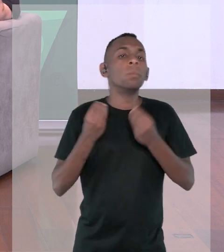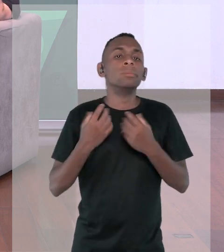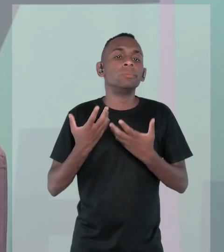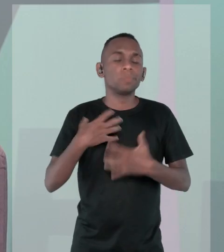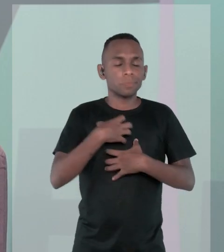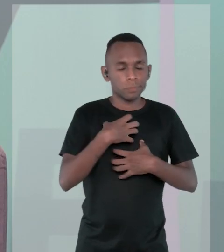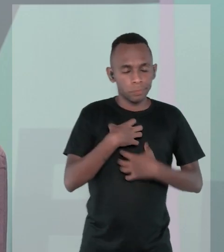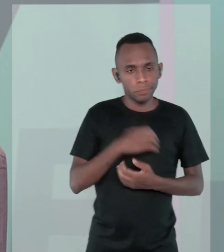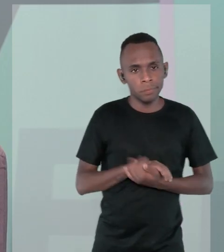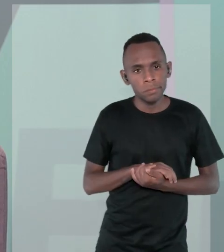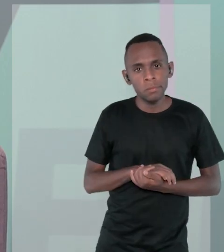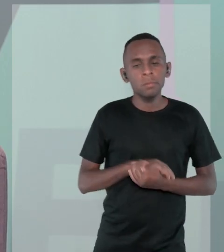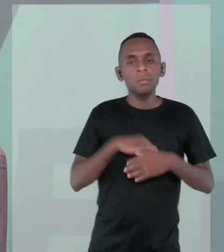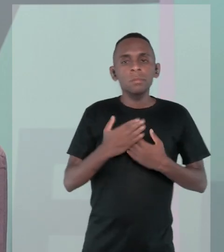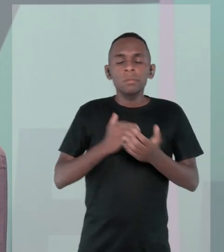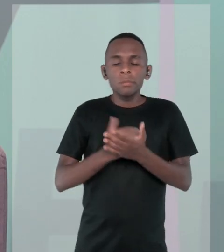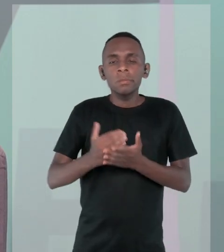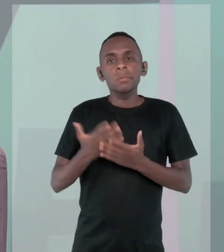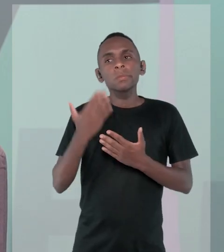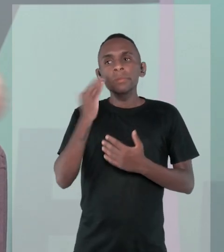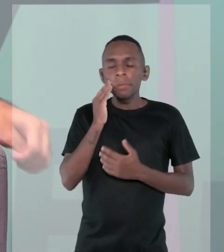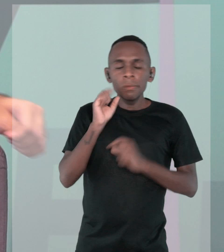processo? E aí eu passei a entender,